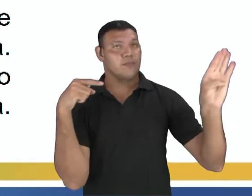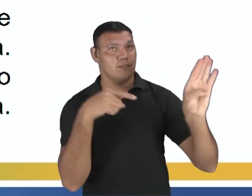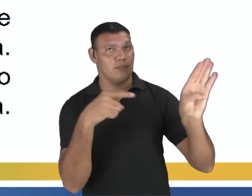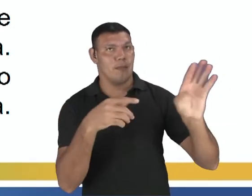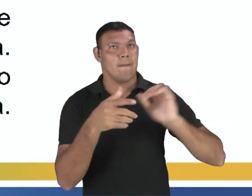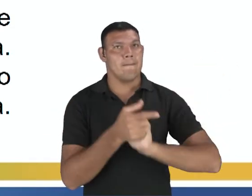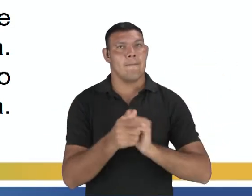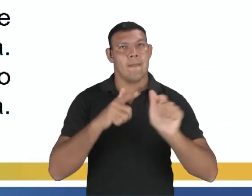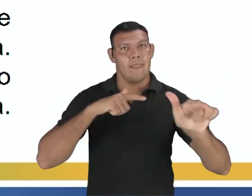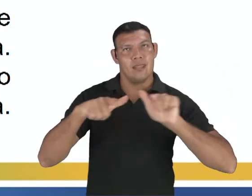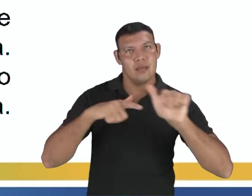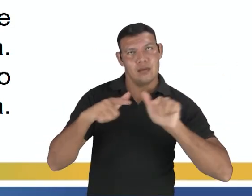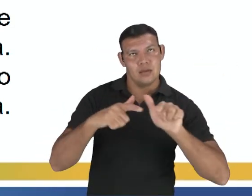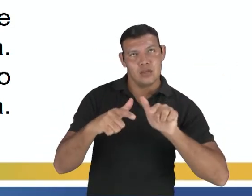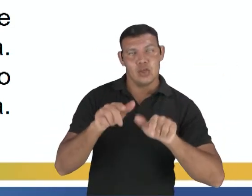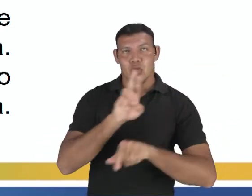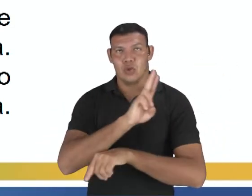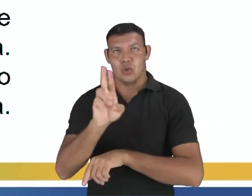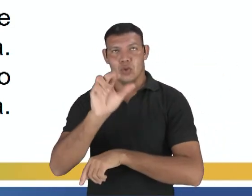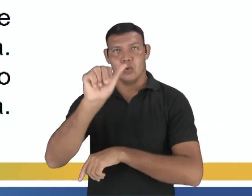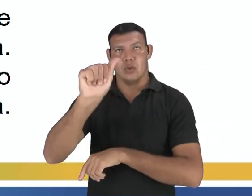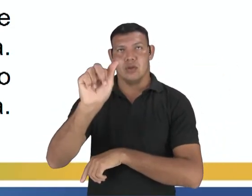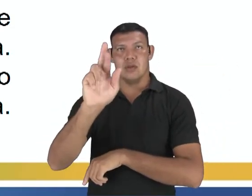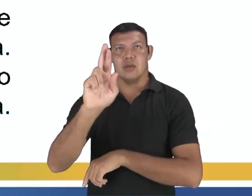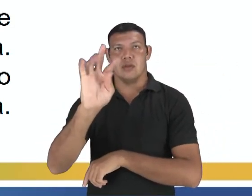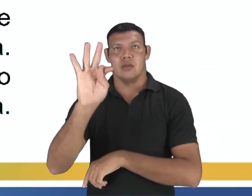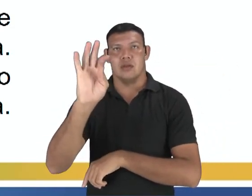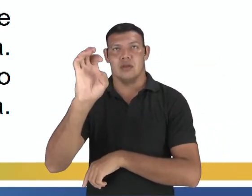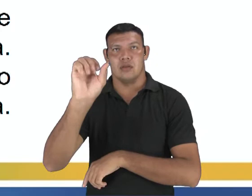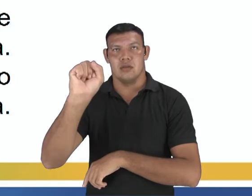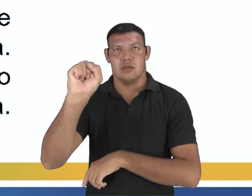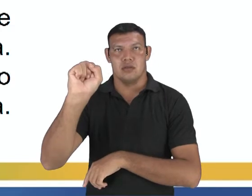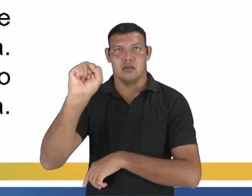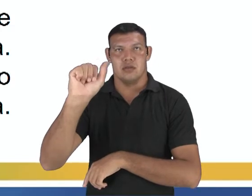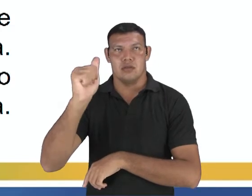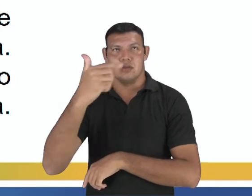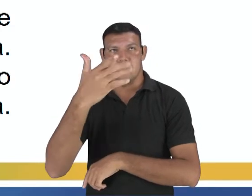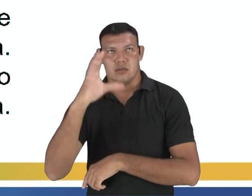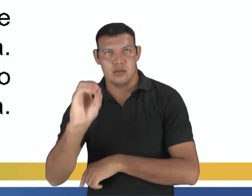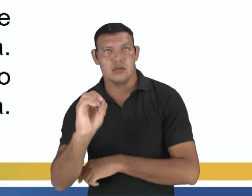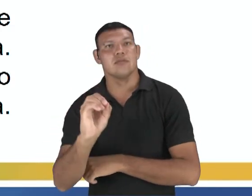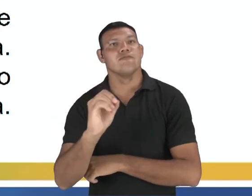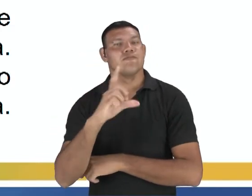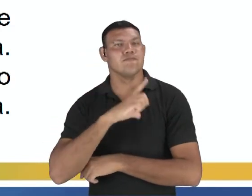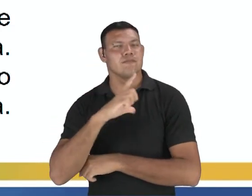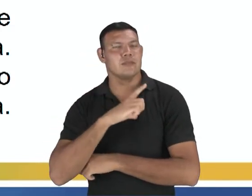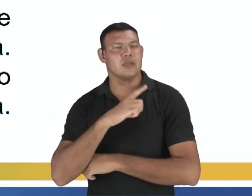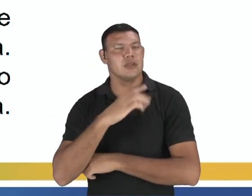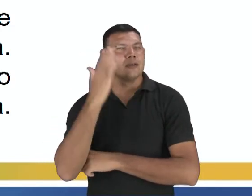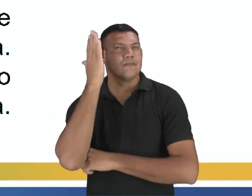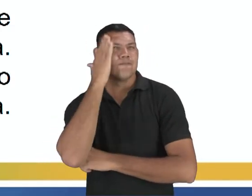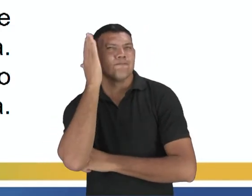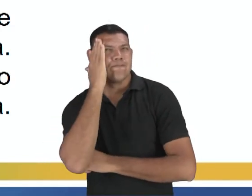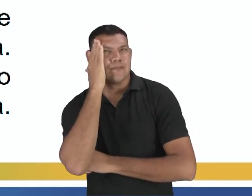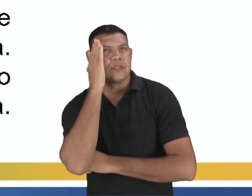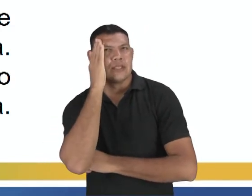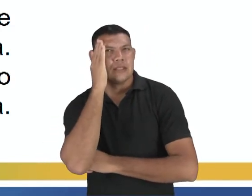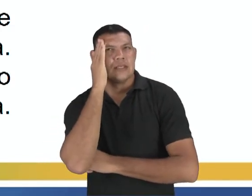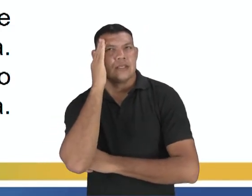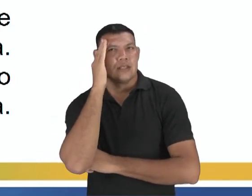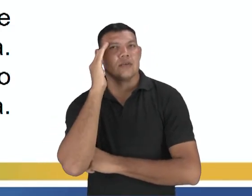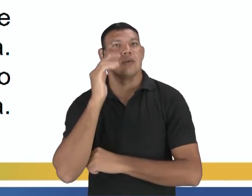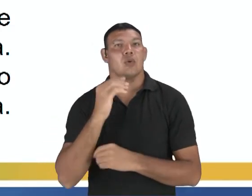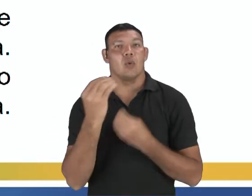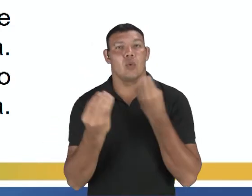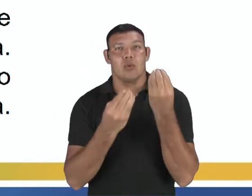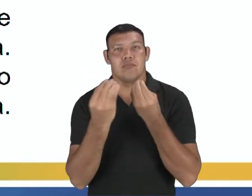artesãos, possuem uma clara ideia de como ocorre todo o processo de produção, trocando frequentemente de